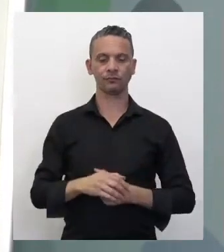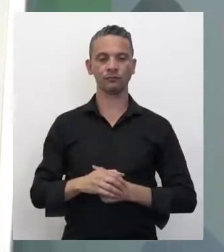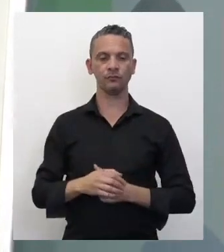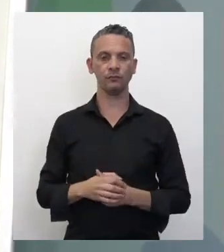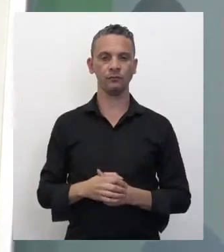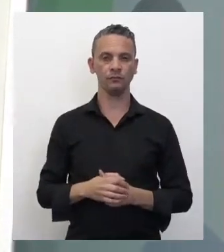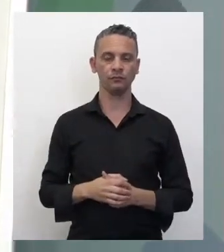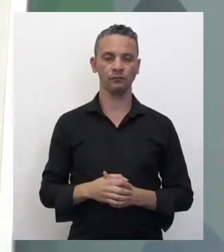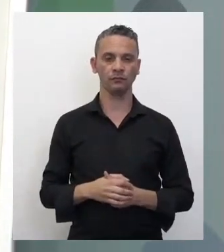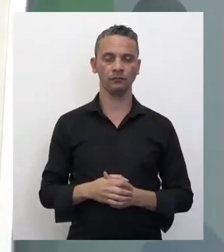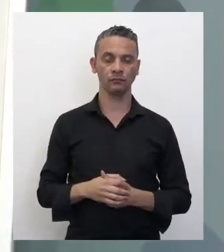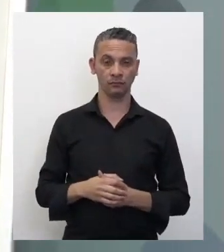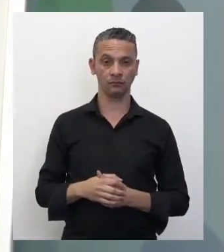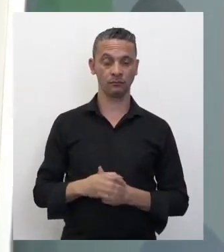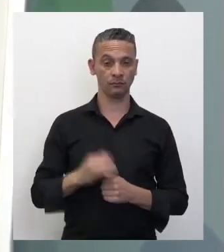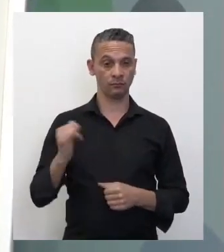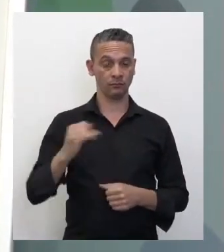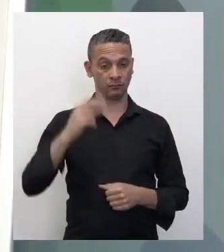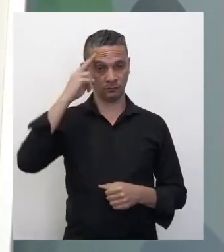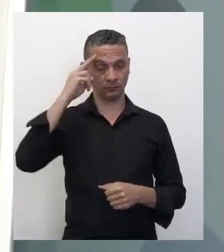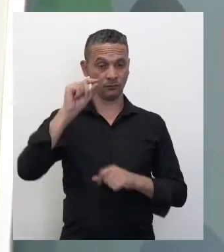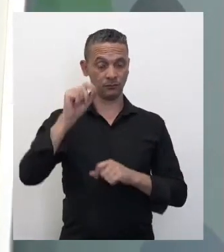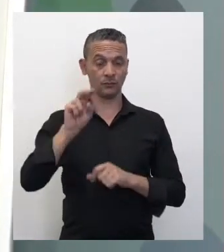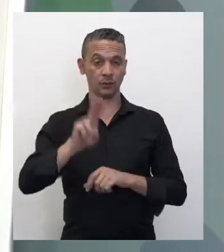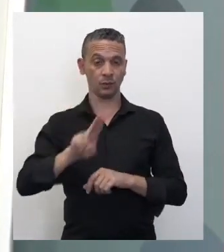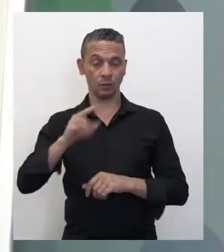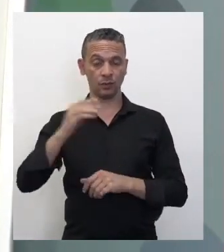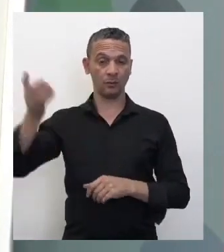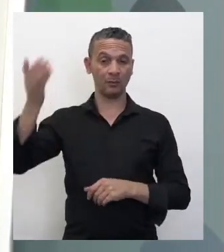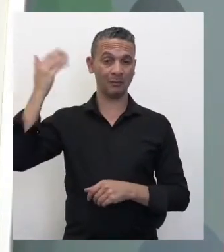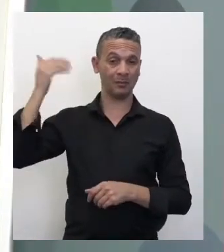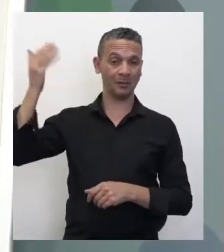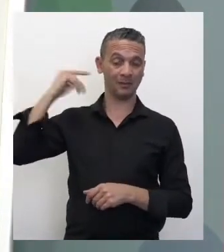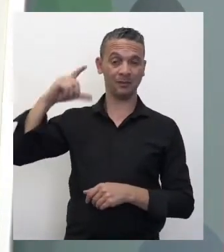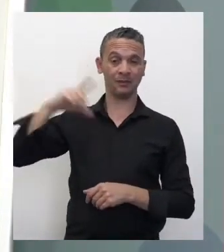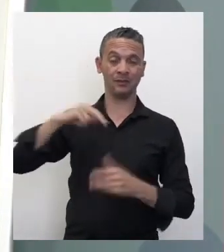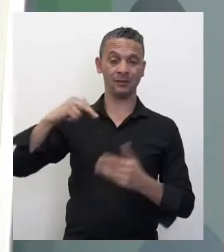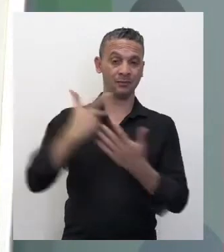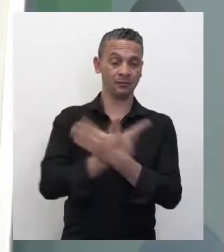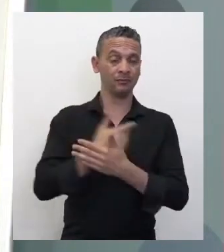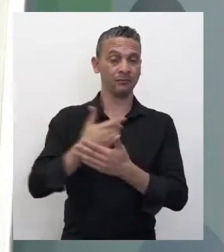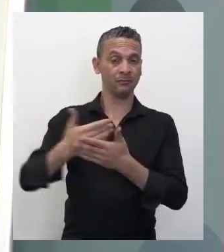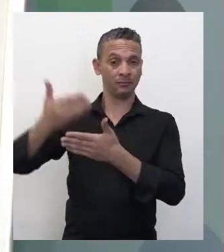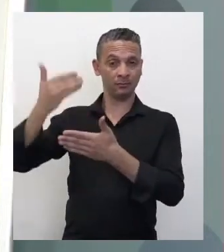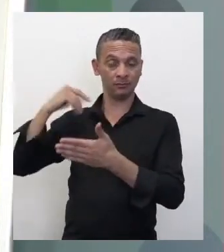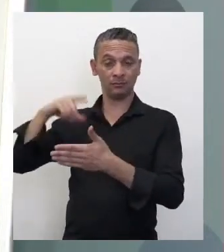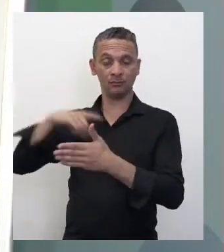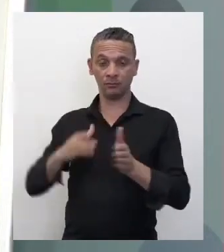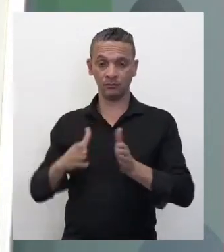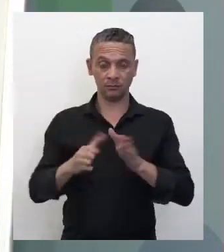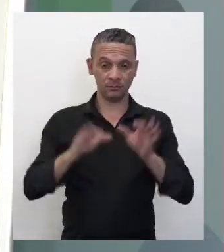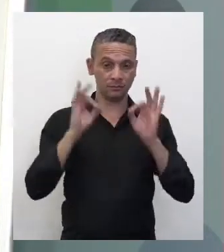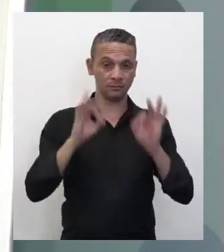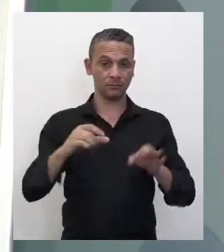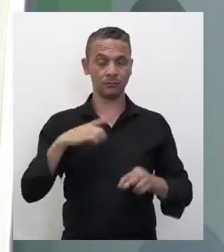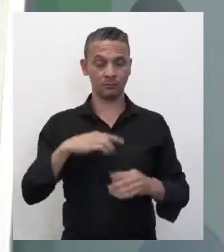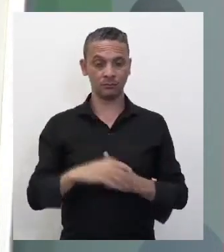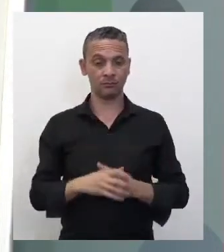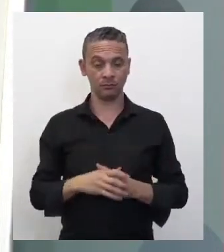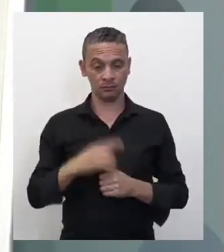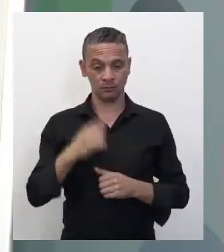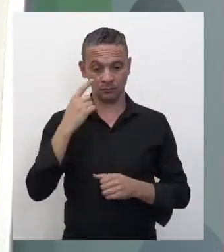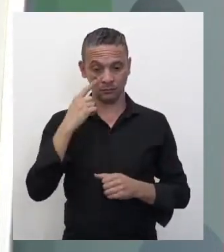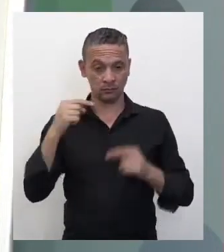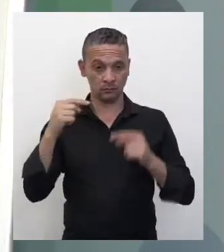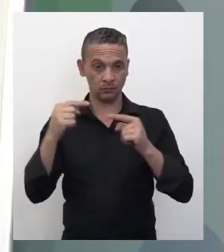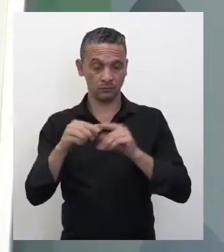night. Lembrando que normalmente a gente usa o passado quando nós temos uma ação que aconteceu e tem um tempo definido na frase. Então, last